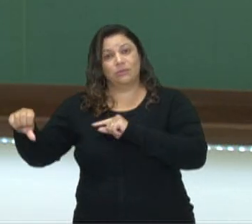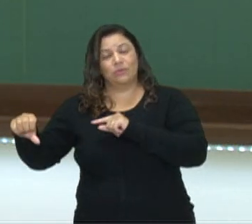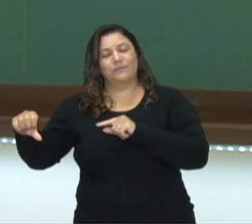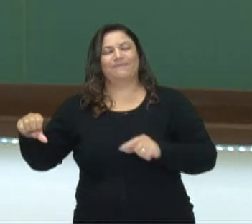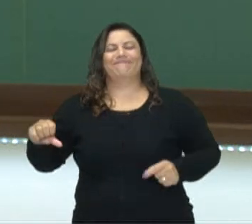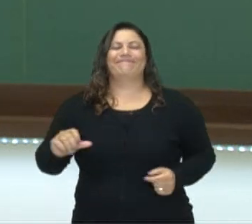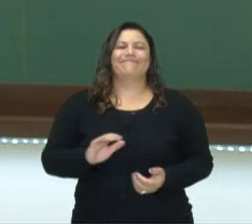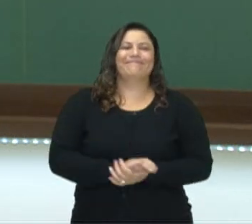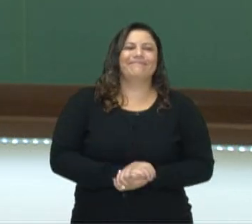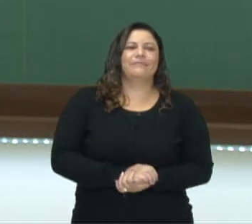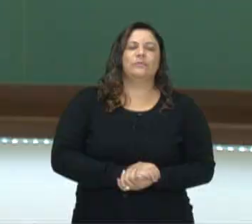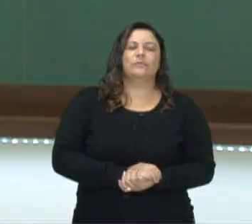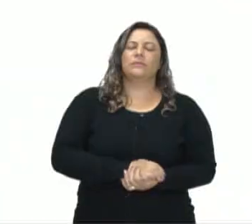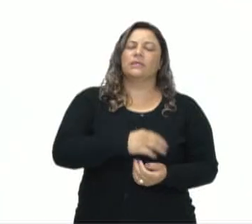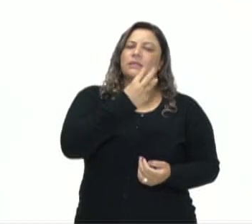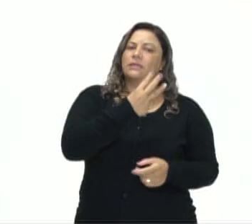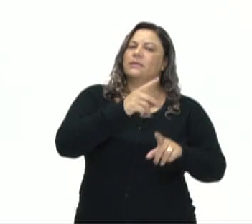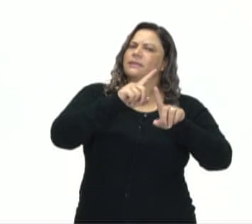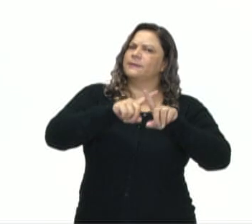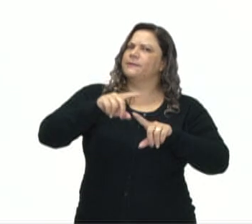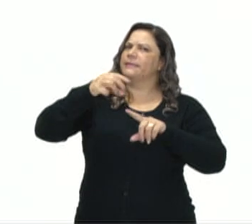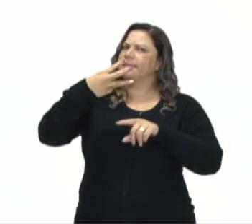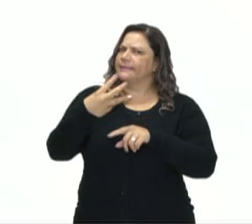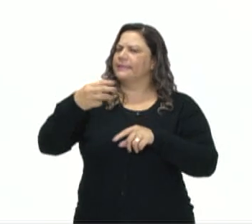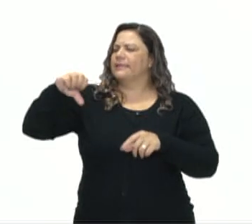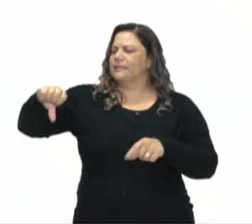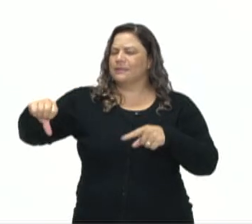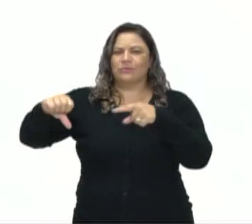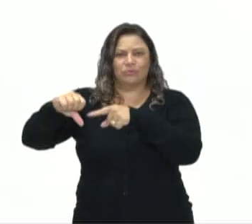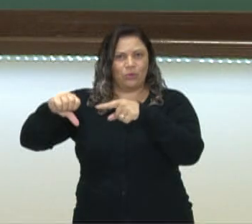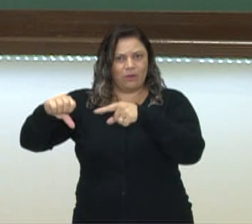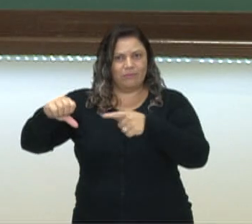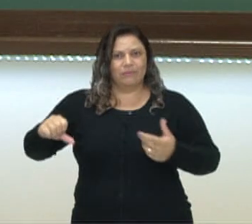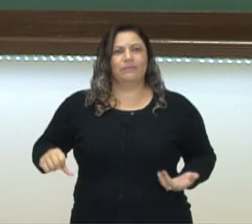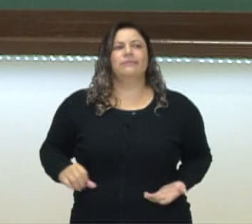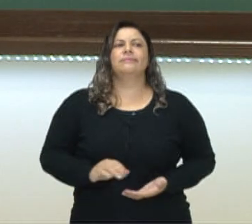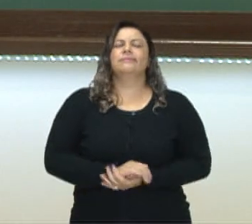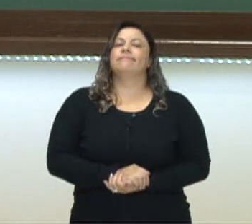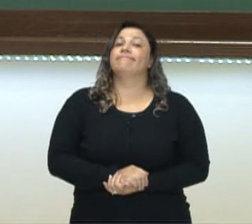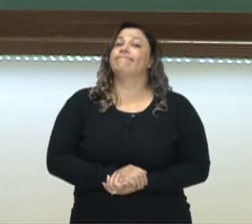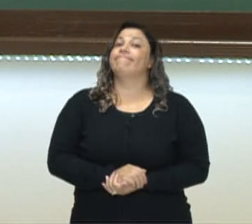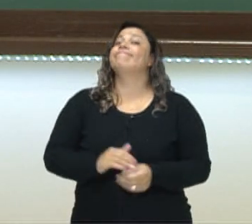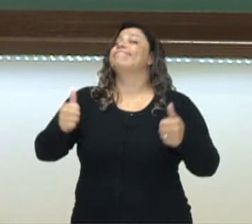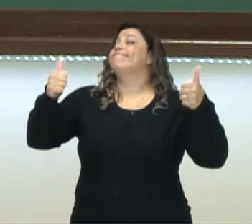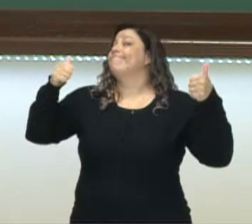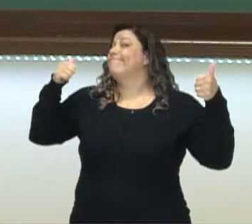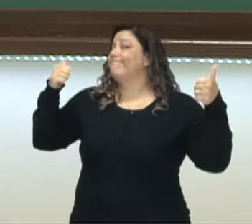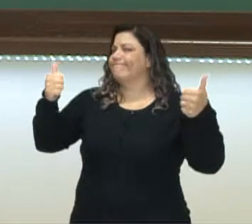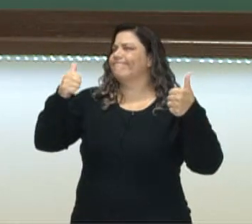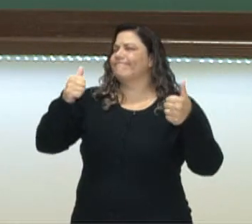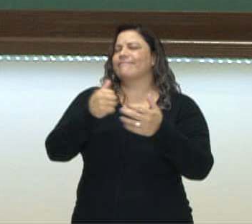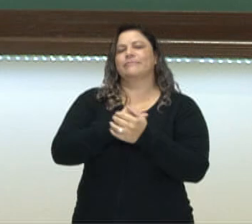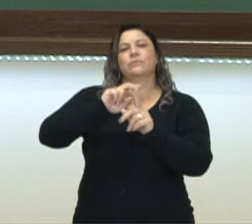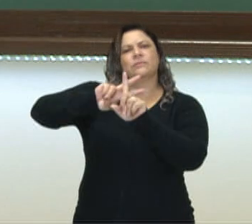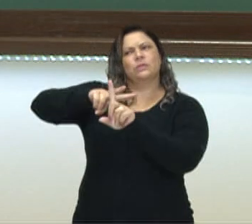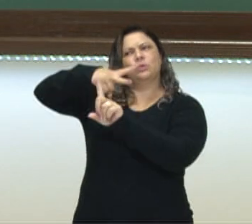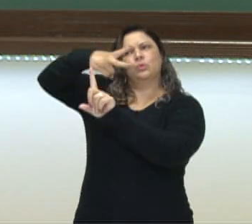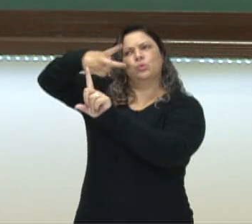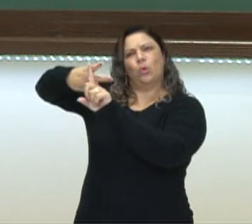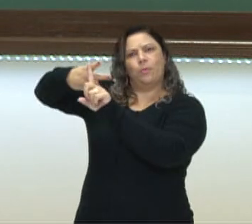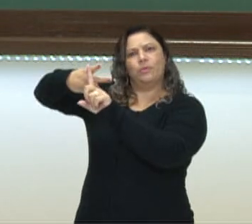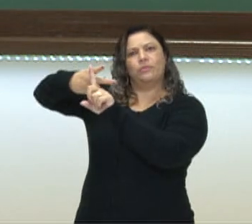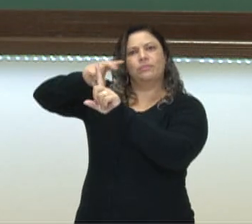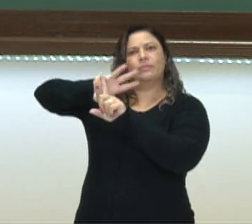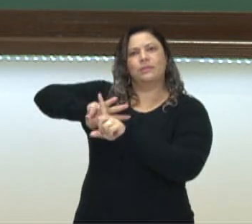9, ou seja, 3 vezes o número 3, 9. Muito bem. Dobro, triplo, bem fácil,